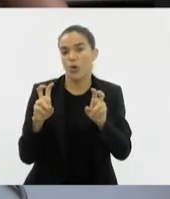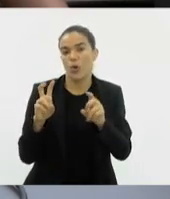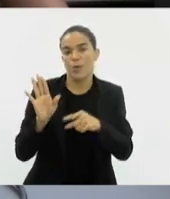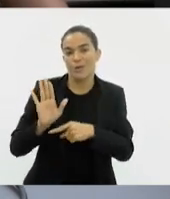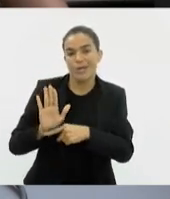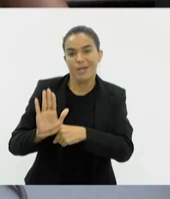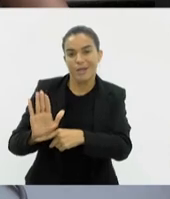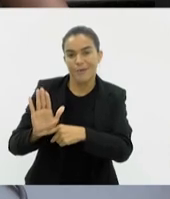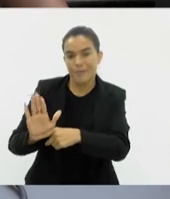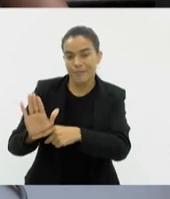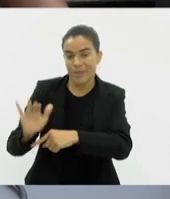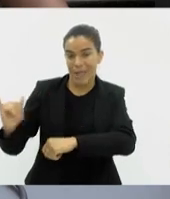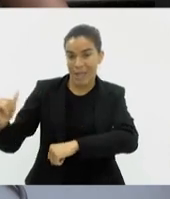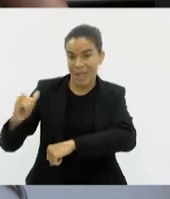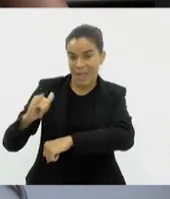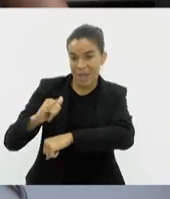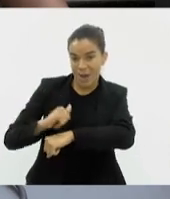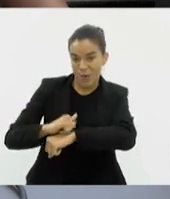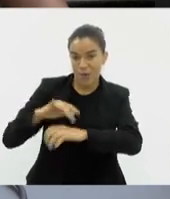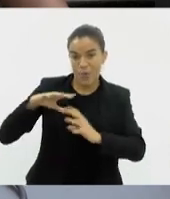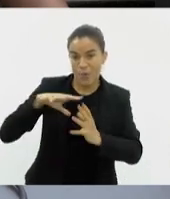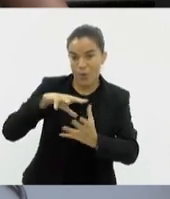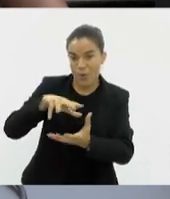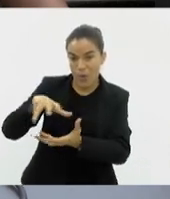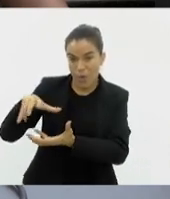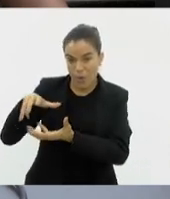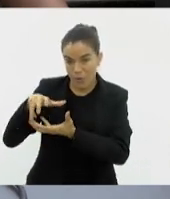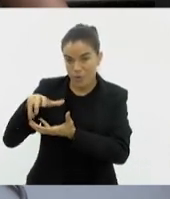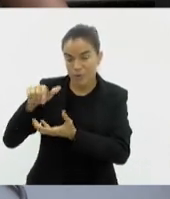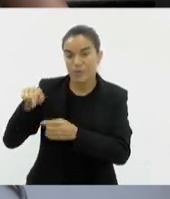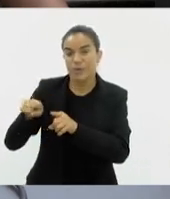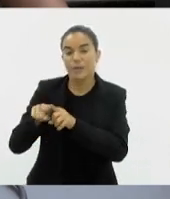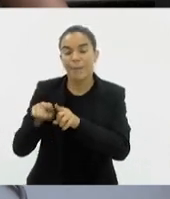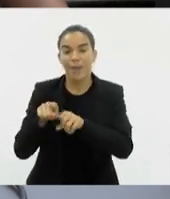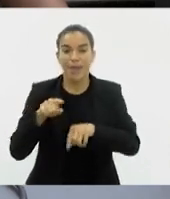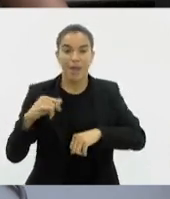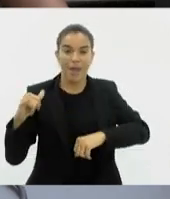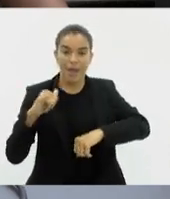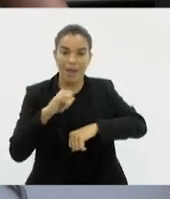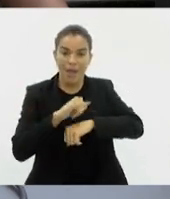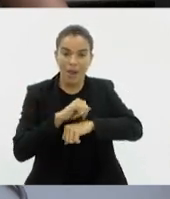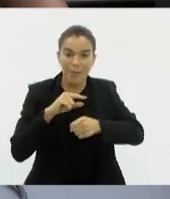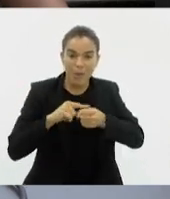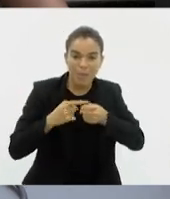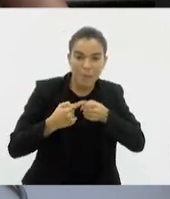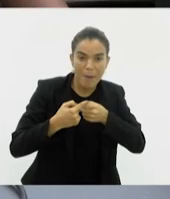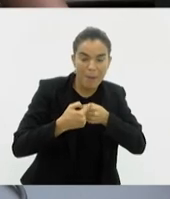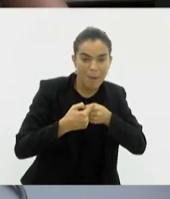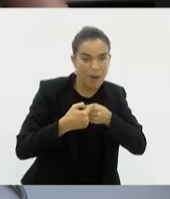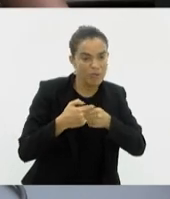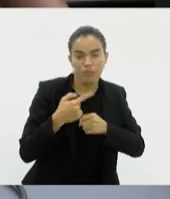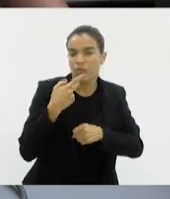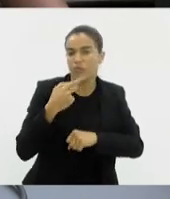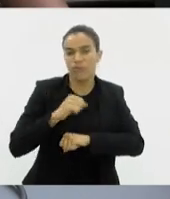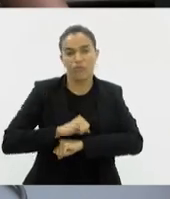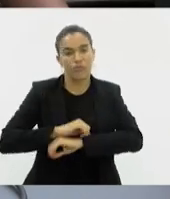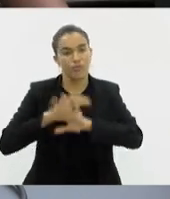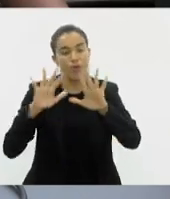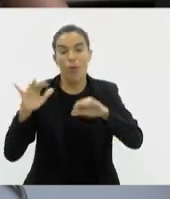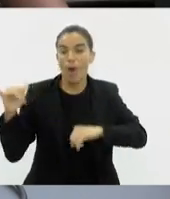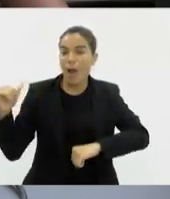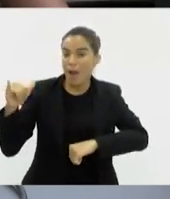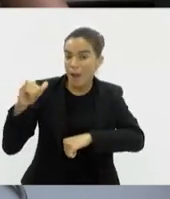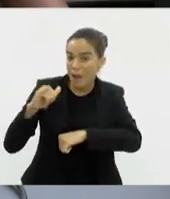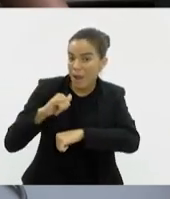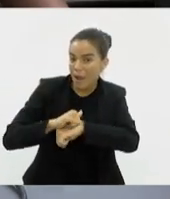benefício ao aeroporto internacional e a aeroportos do interior, não deixa claro aqueles aeroportos que